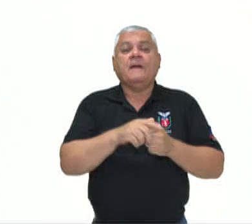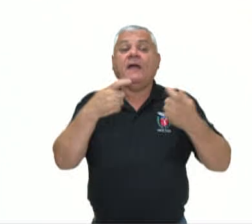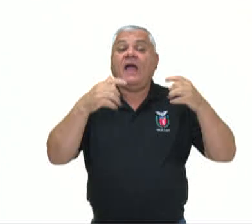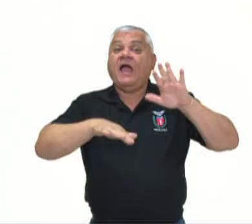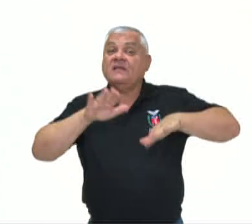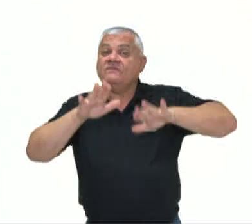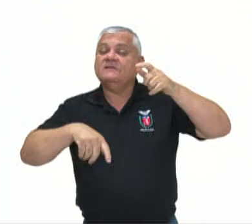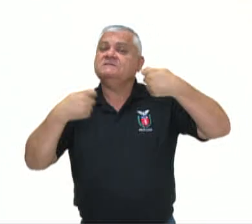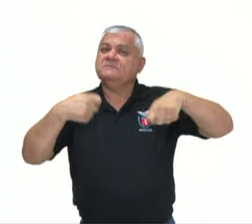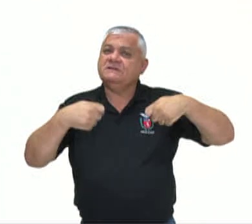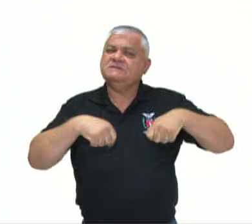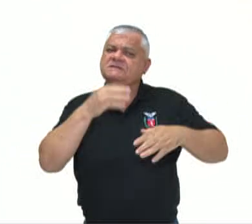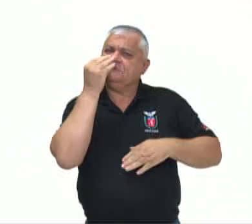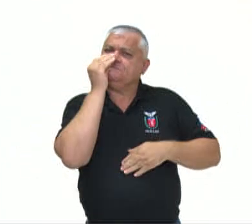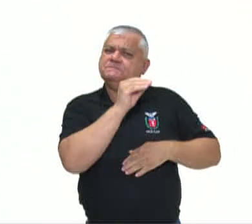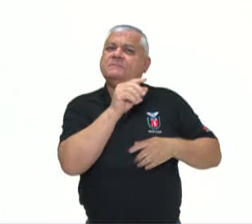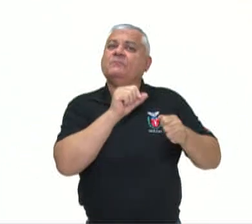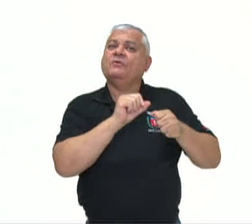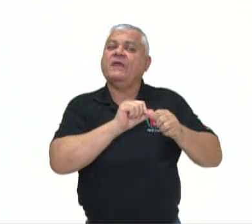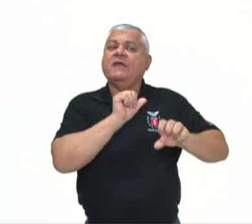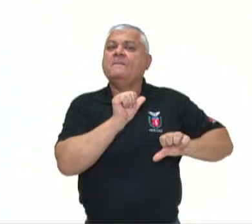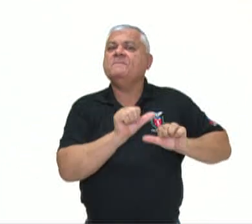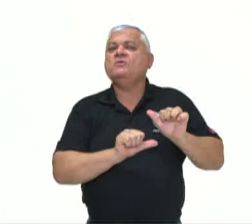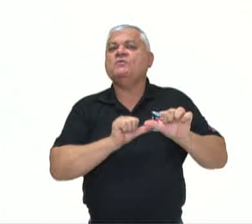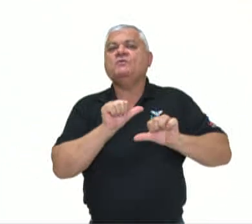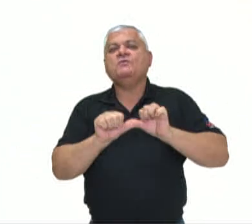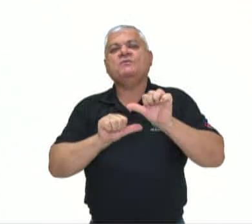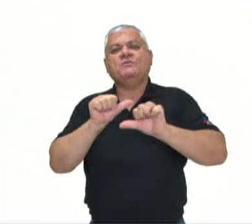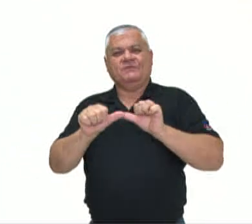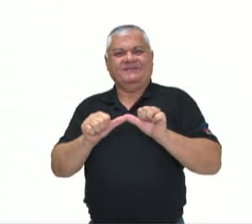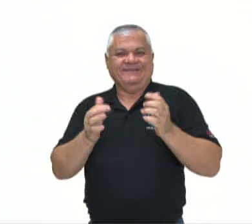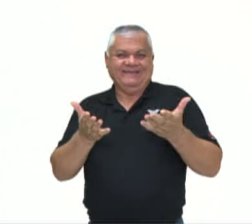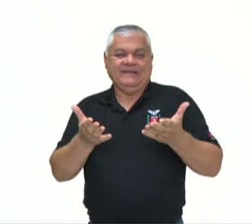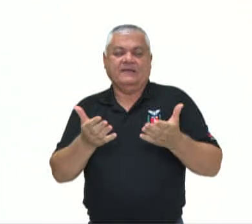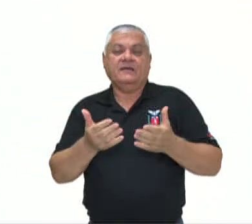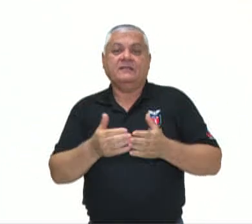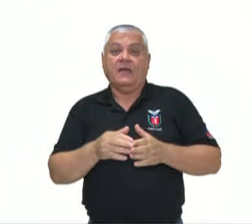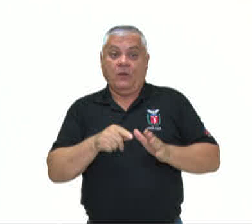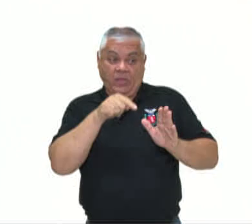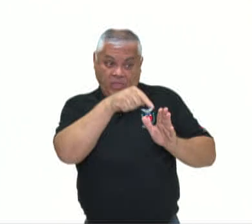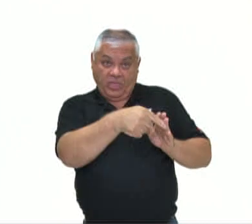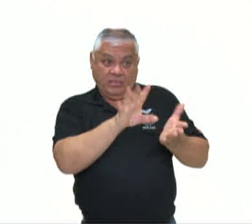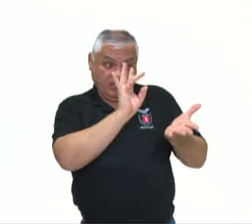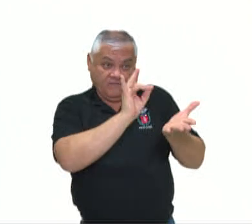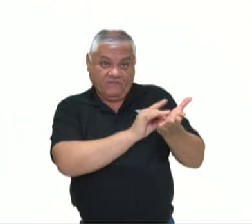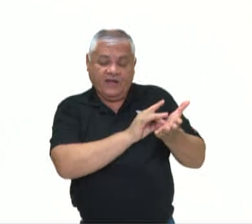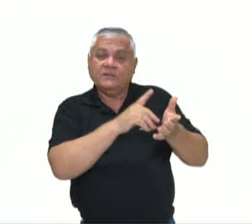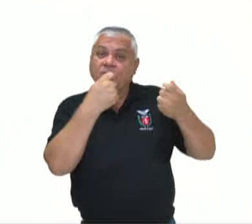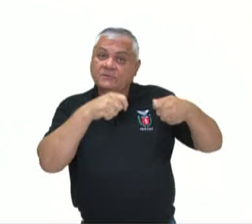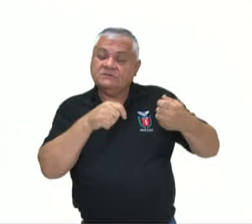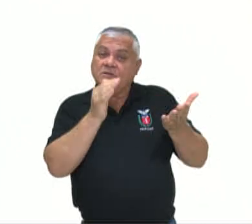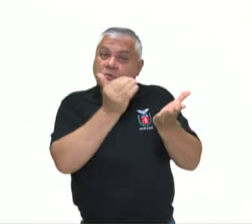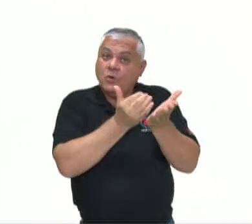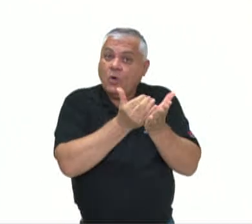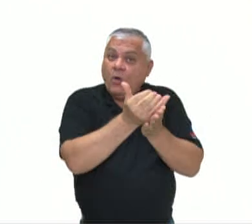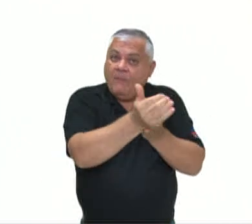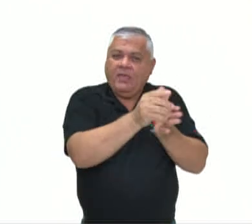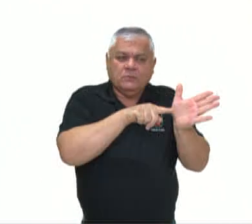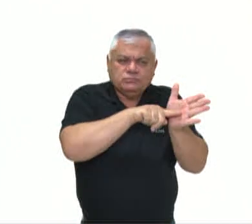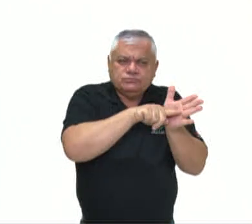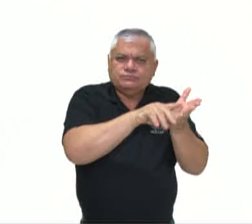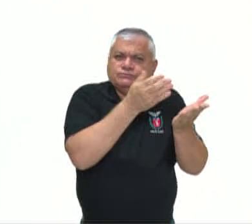no momento de transição para afirmações mais gerais. Essas proposições estão no início da ciência.